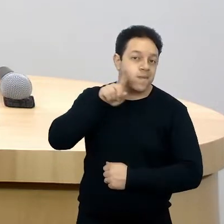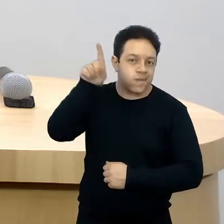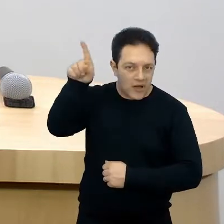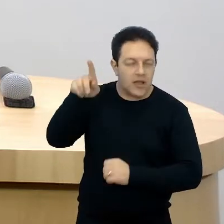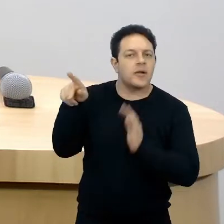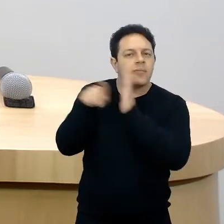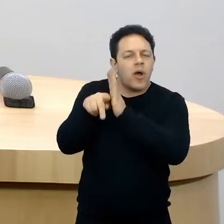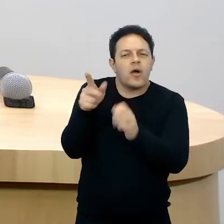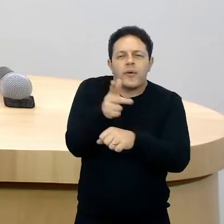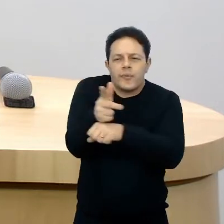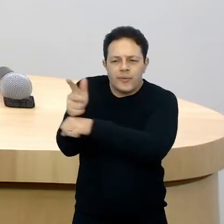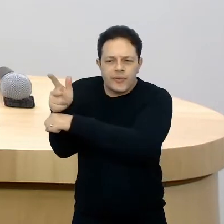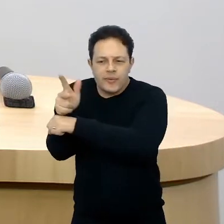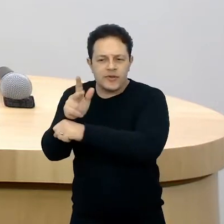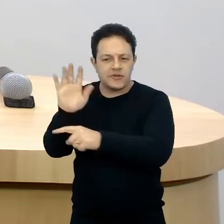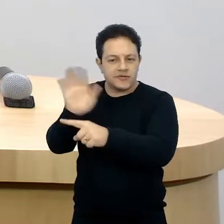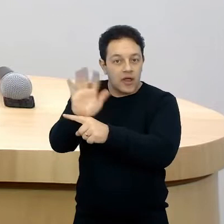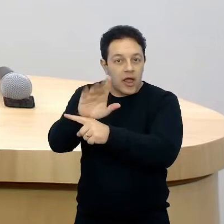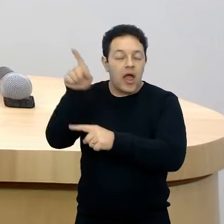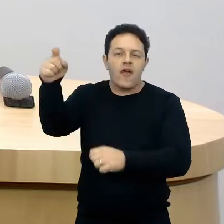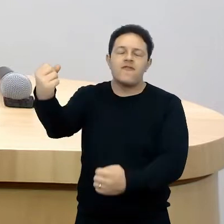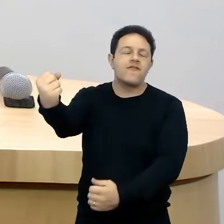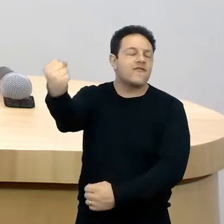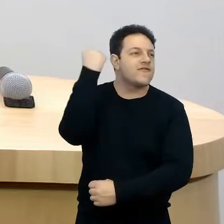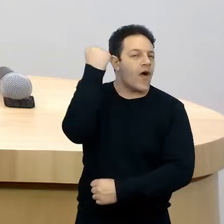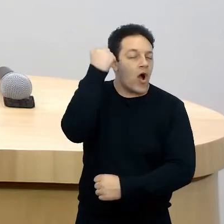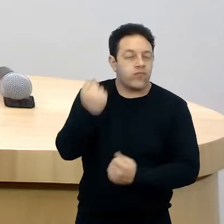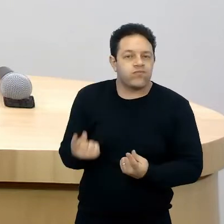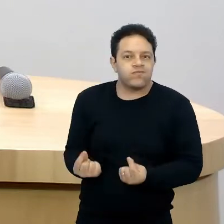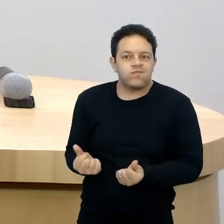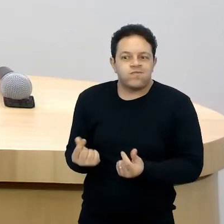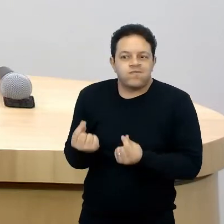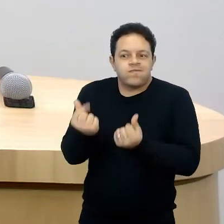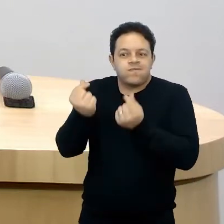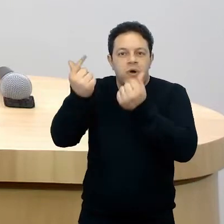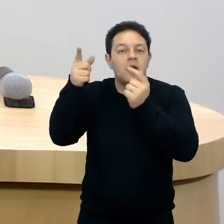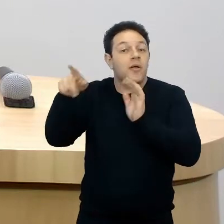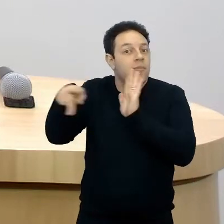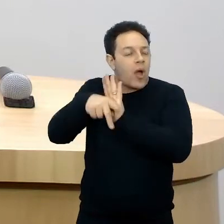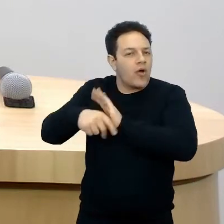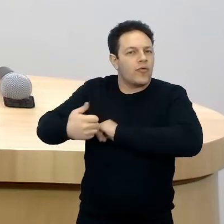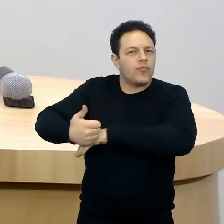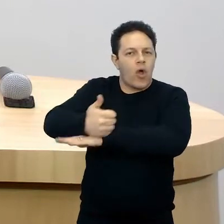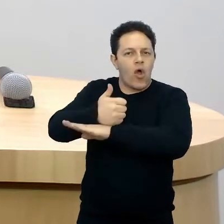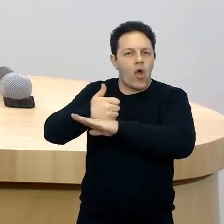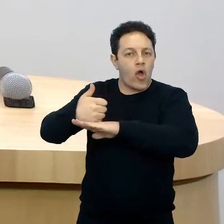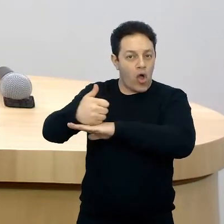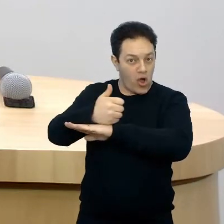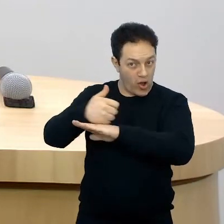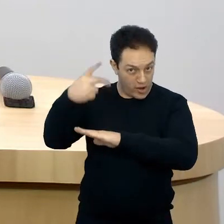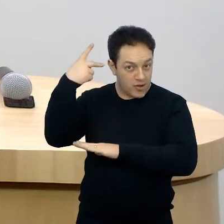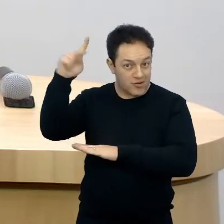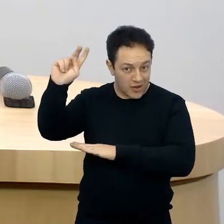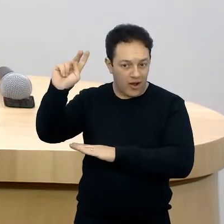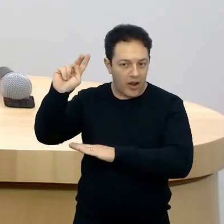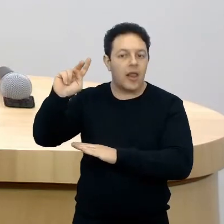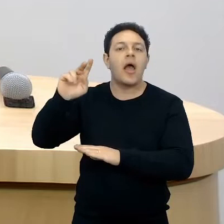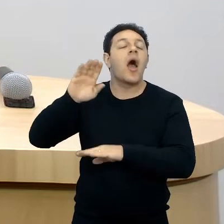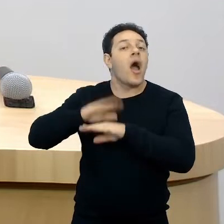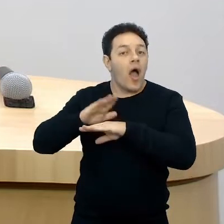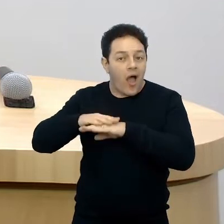indústria cinematográfica é tão rica e tão profissionalizada que eles